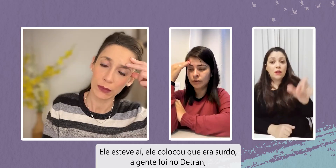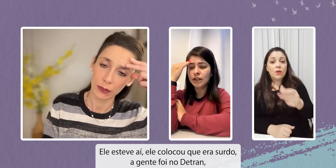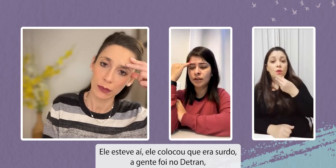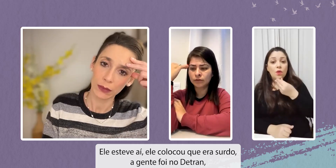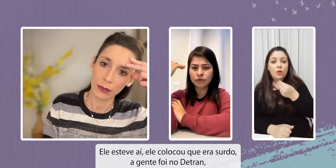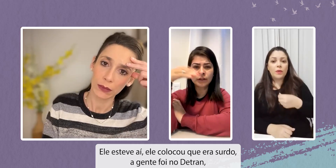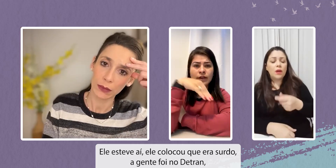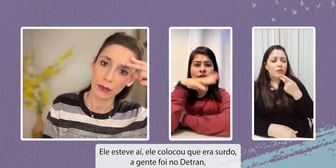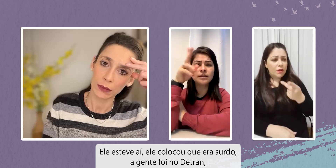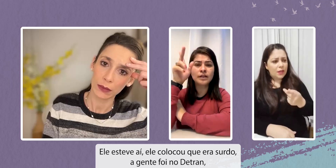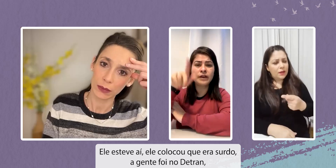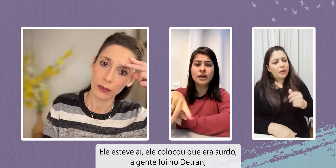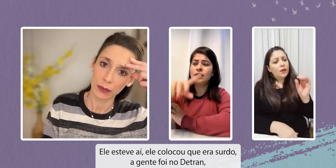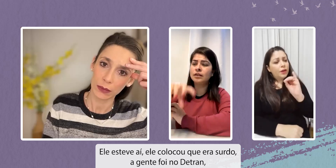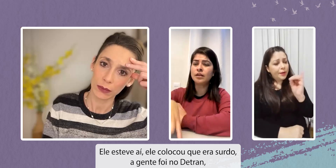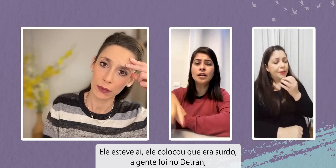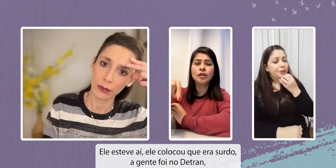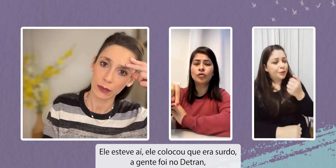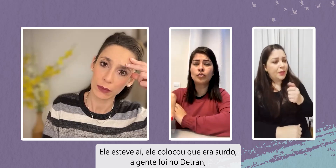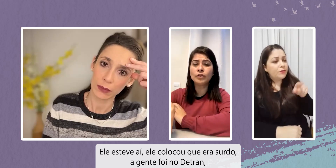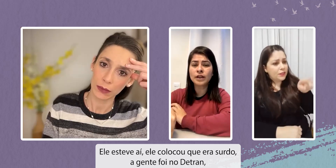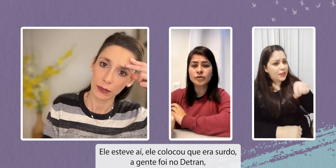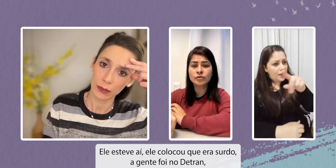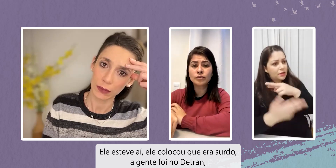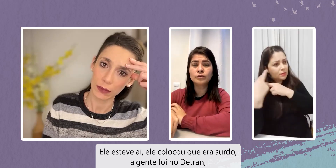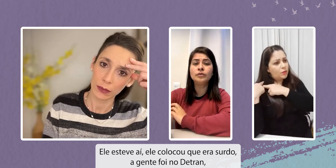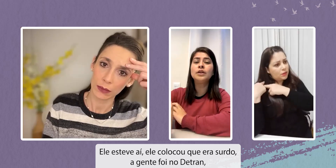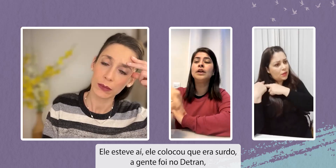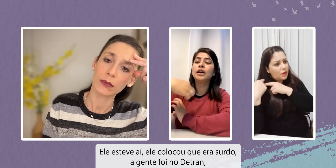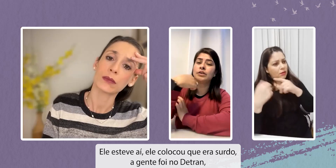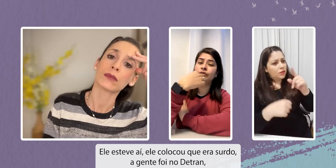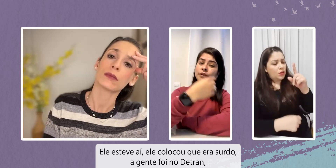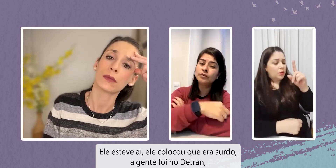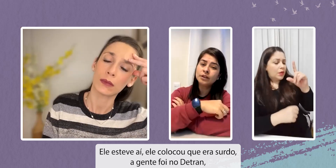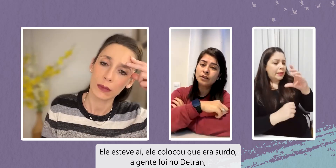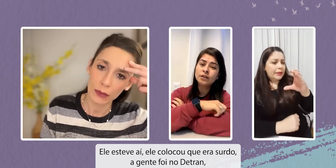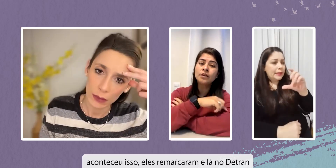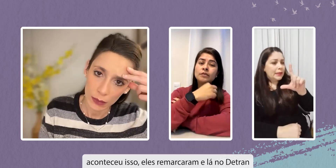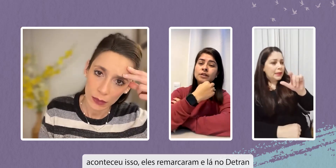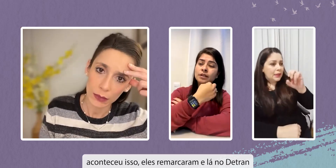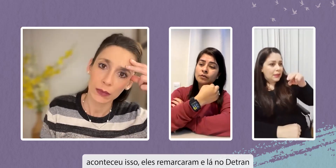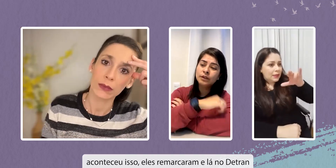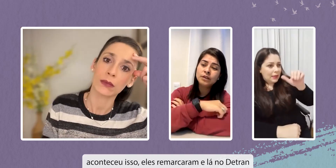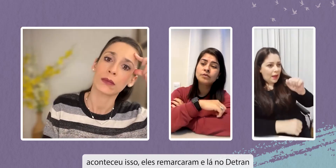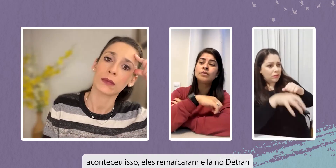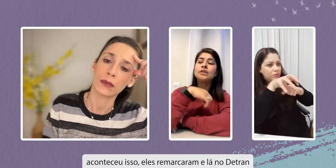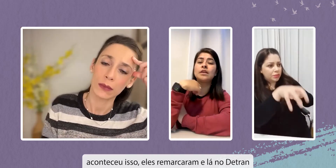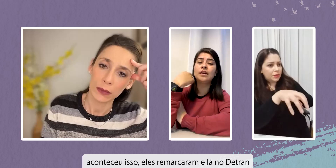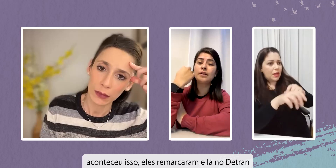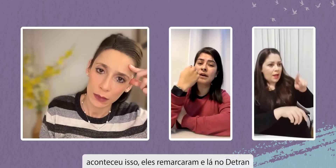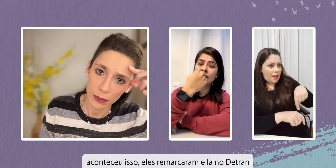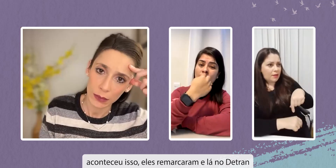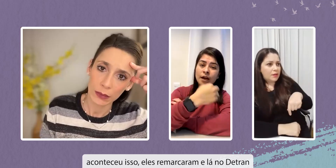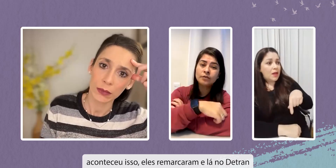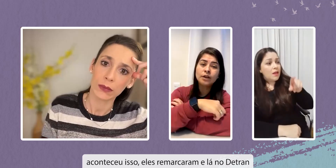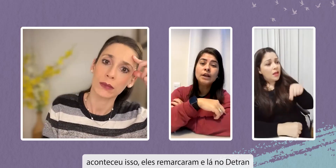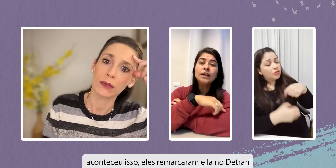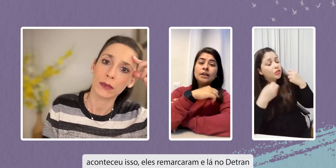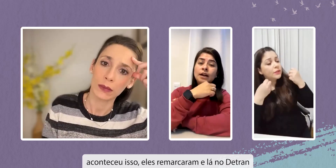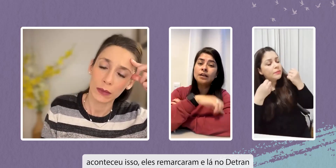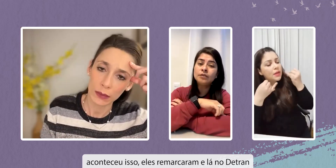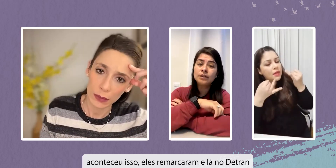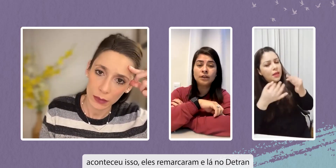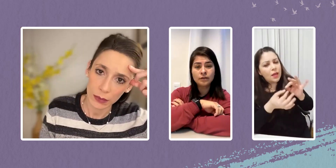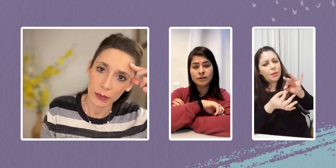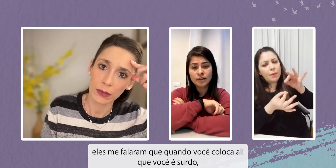Sou. Falei, então, da outra vez ele esteve aí, nanana, ele colocou que era surdo, a gente foi no Detran, aconteceu isso, eles remarcaram,